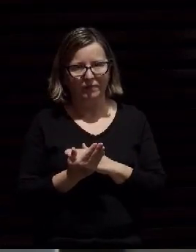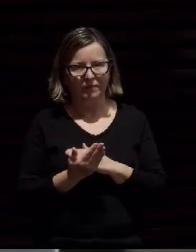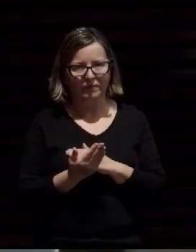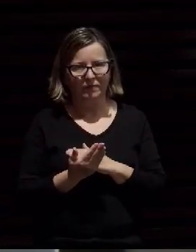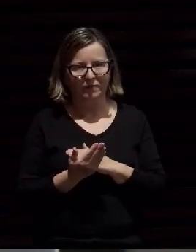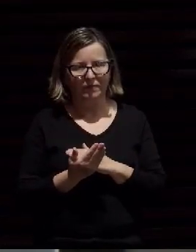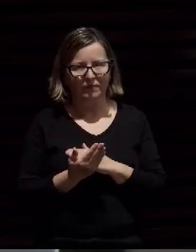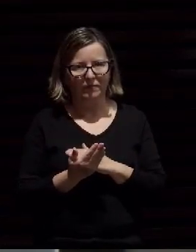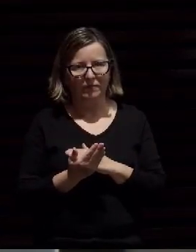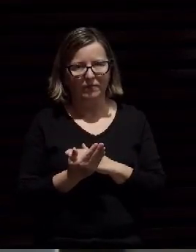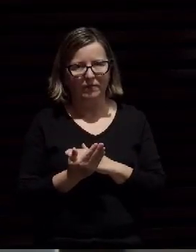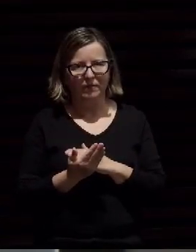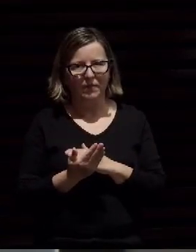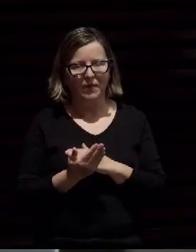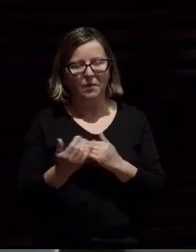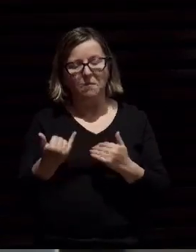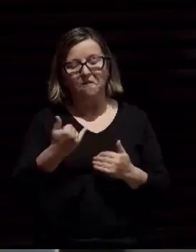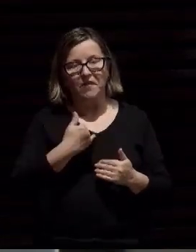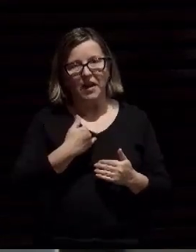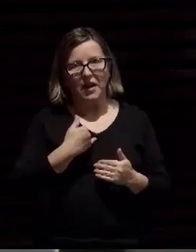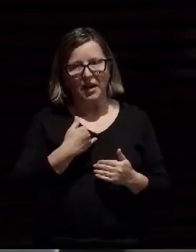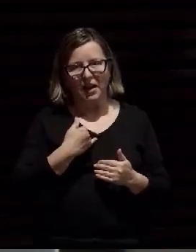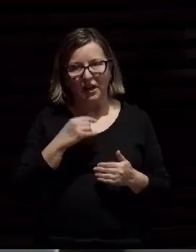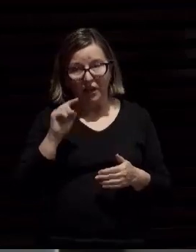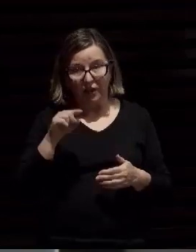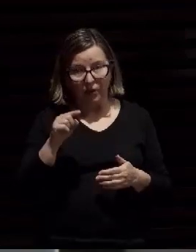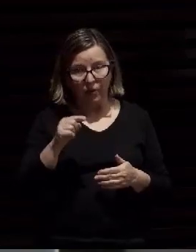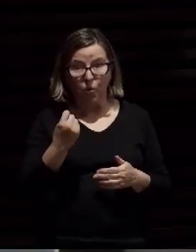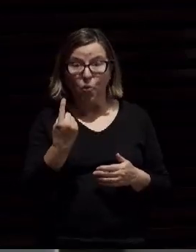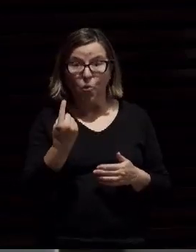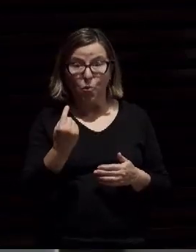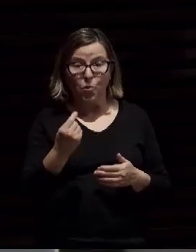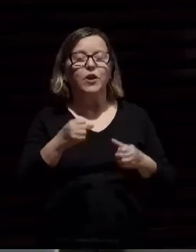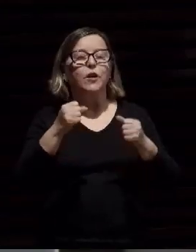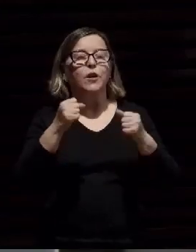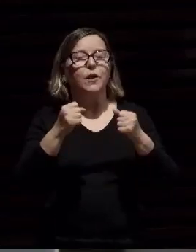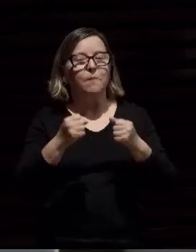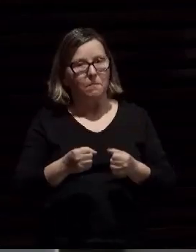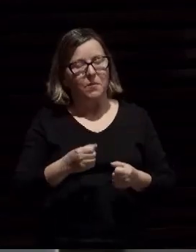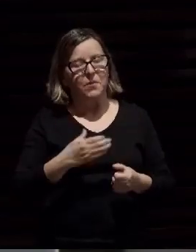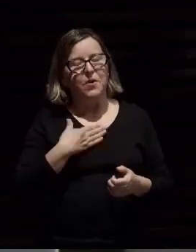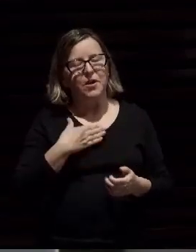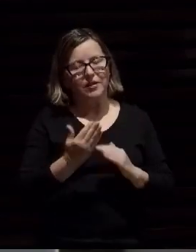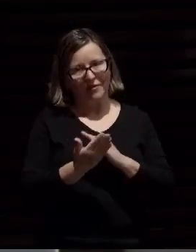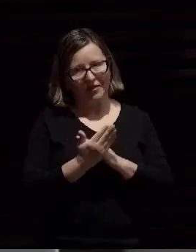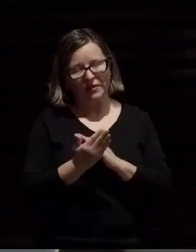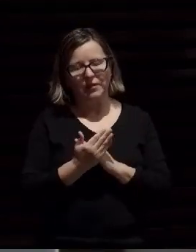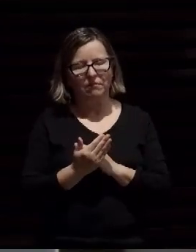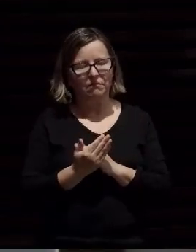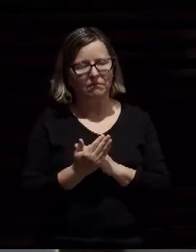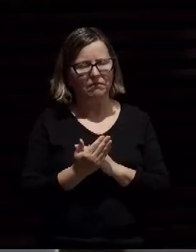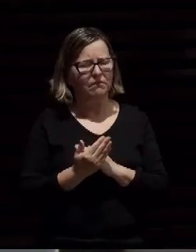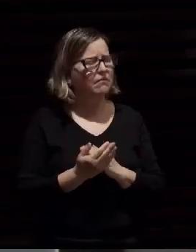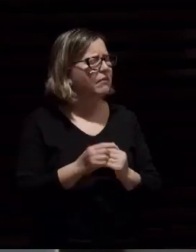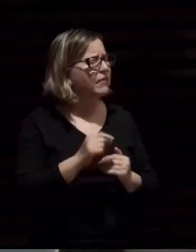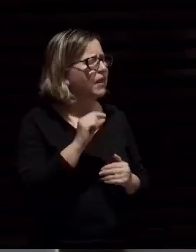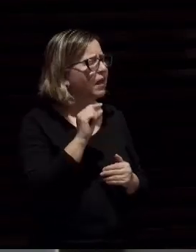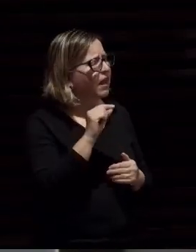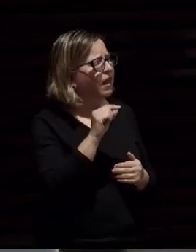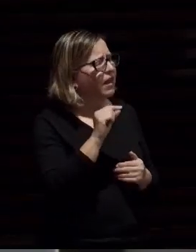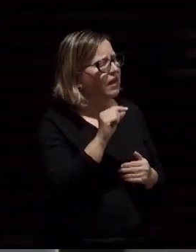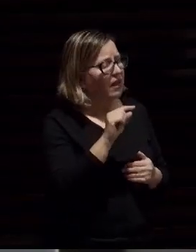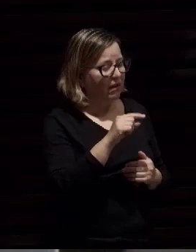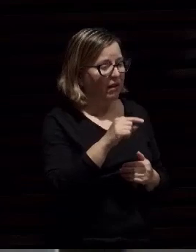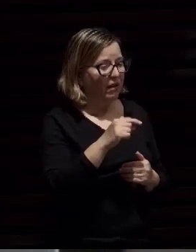E me disseram que o senhor era a única pessoa que podia me ajudar. Disse, quem é o senhor? Eu sou um